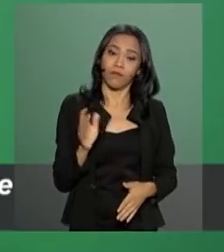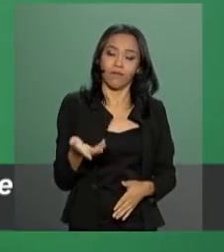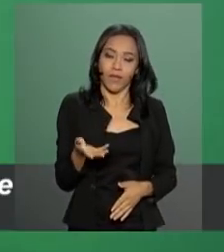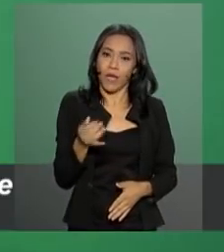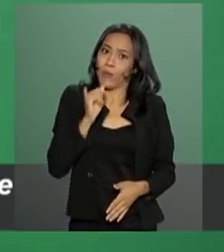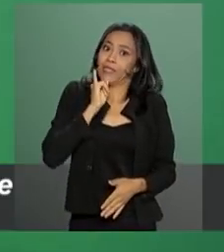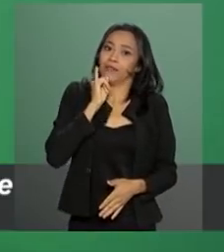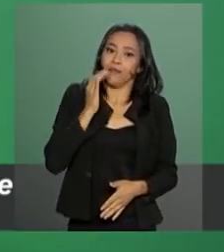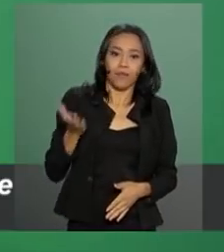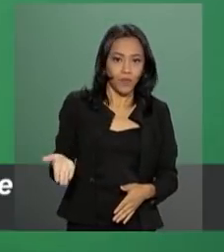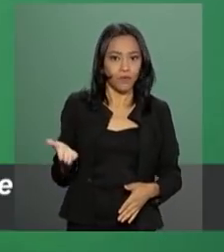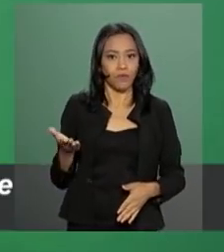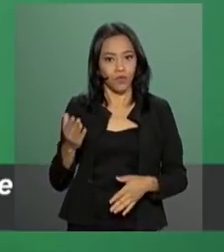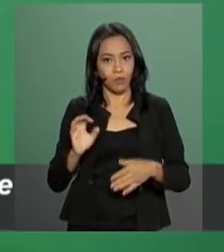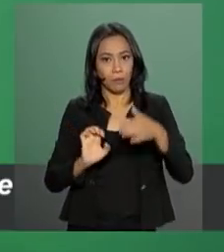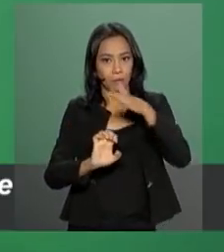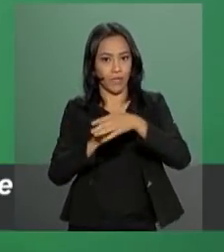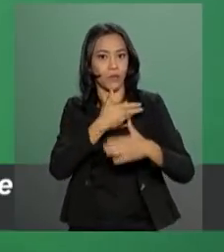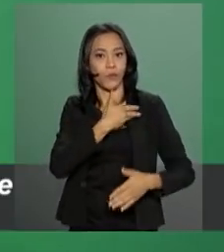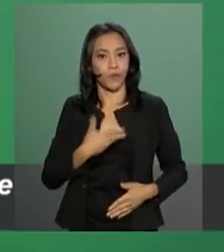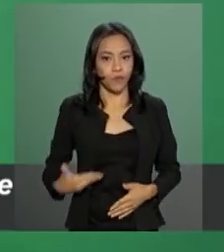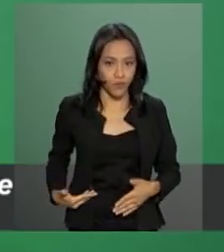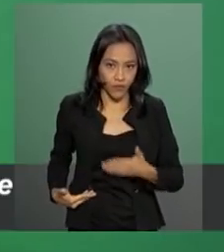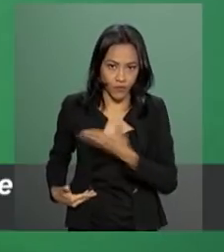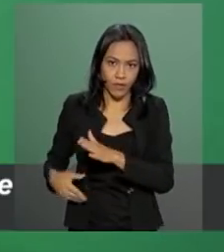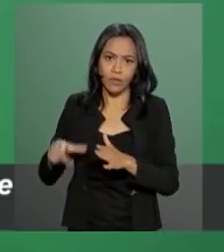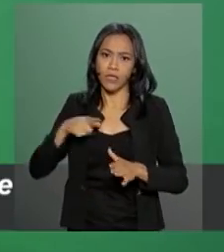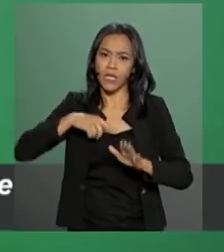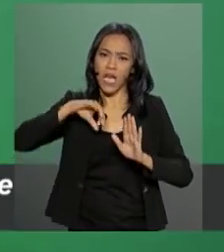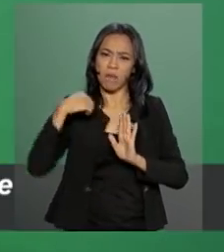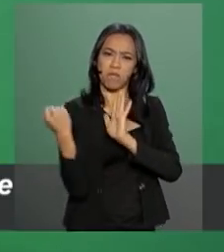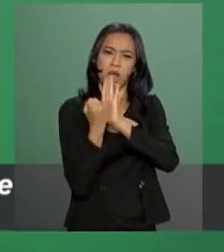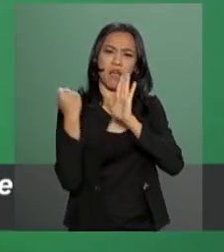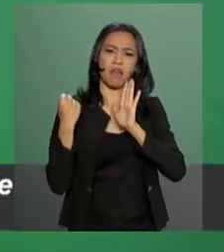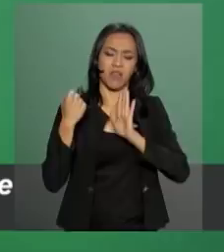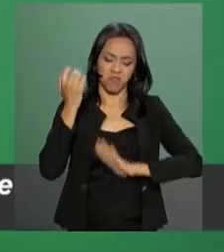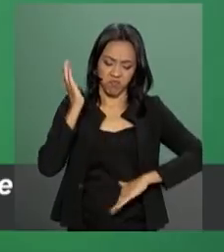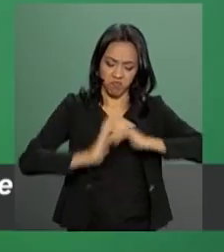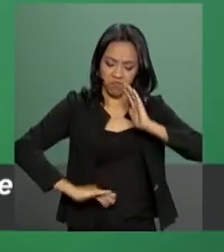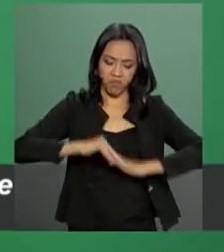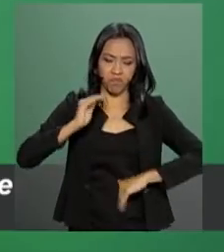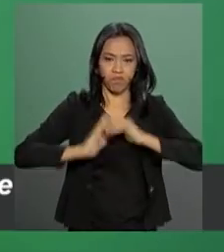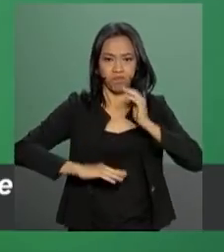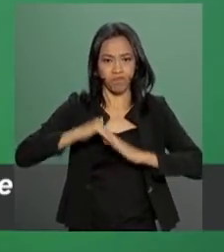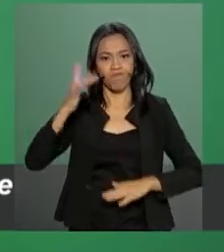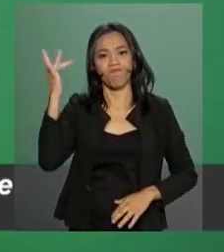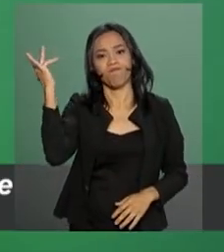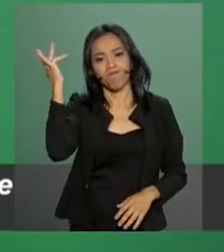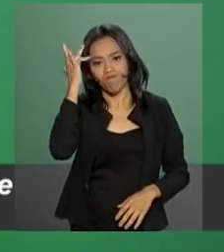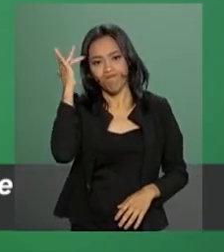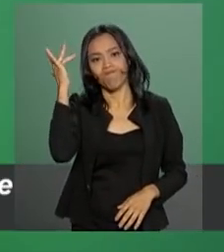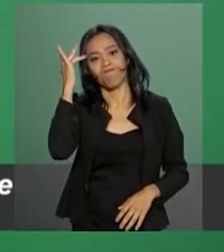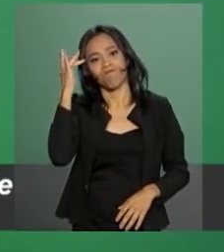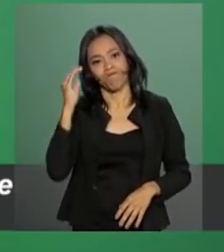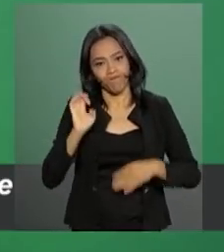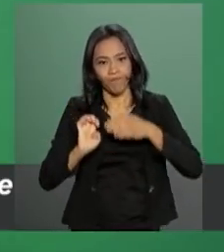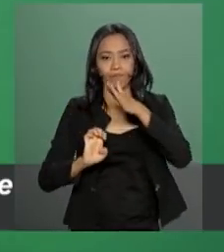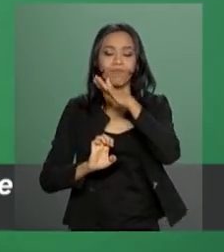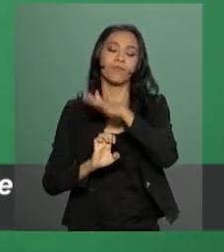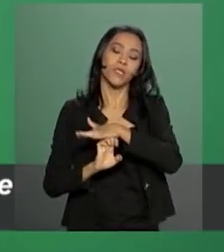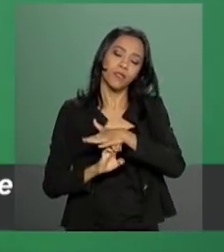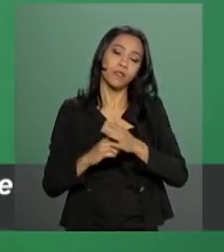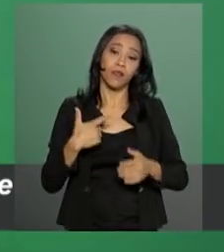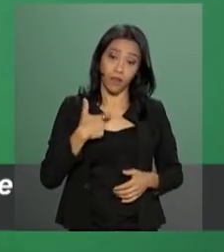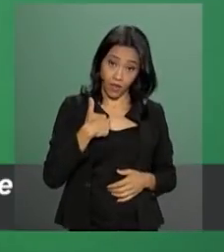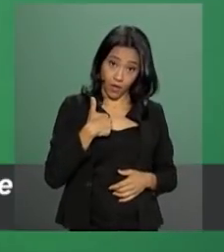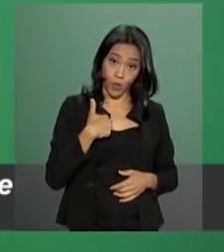estatal que traz a marca da profissionalização eu pelo menos tenho tentado